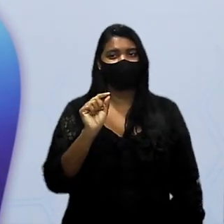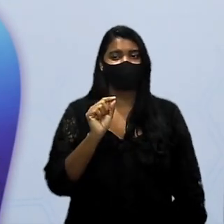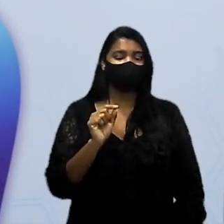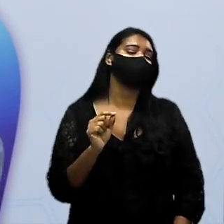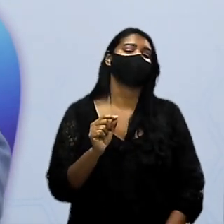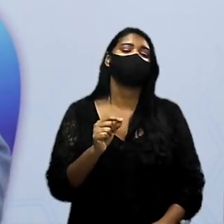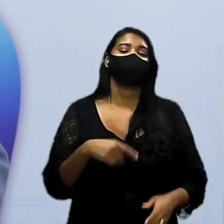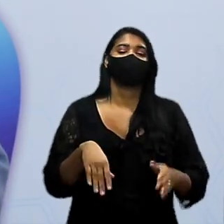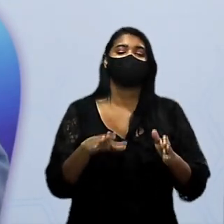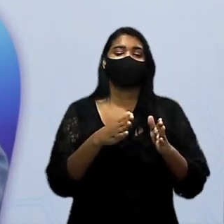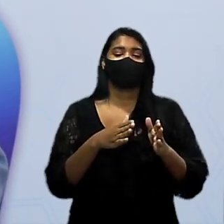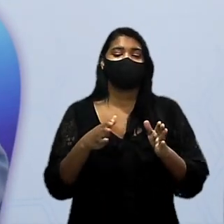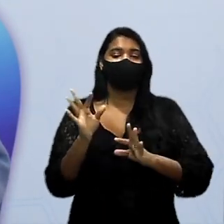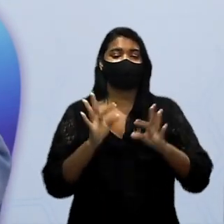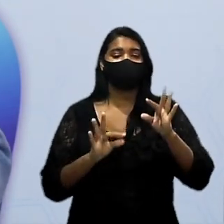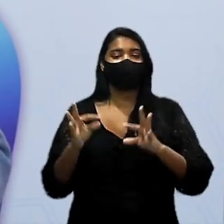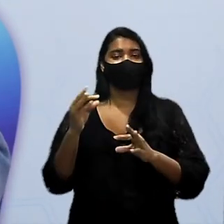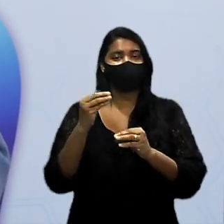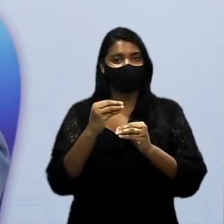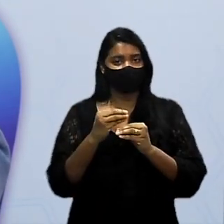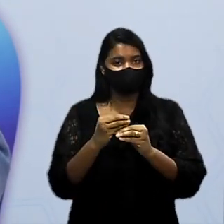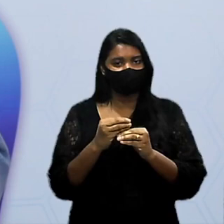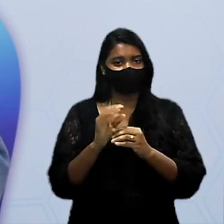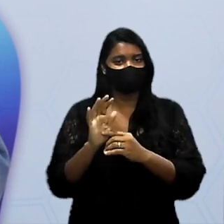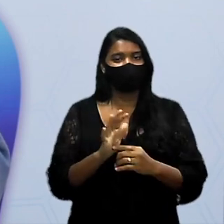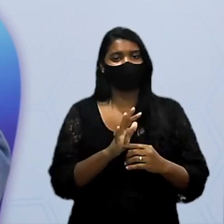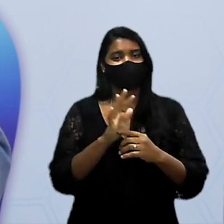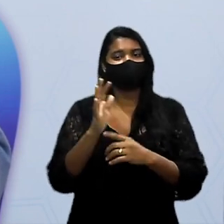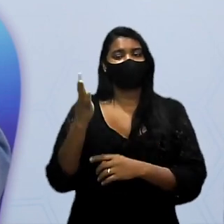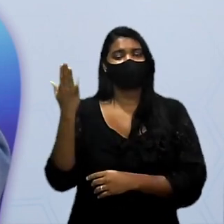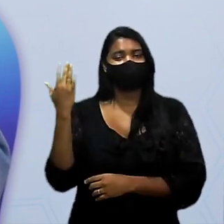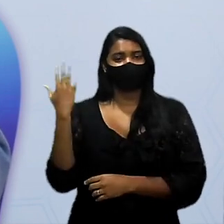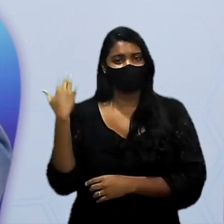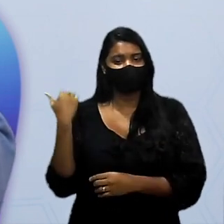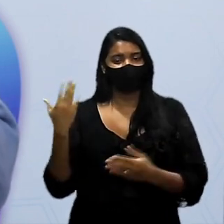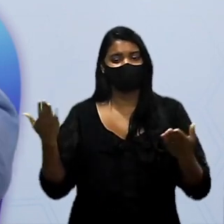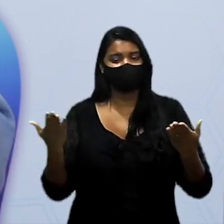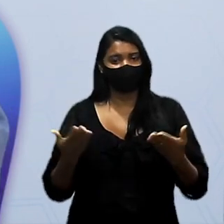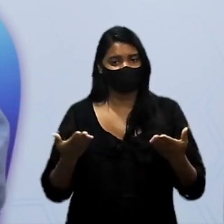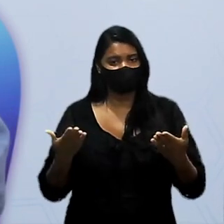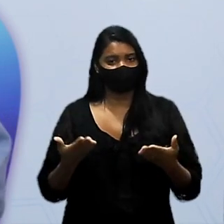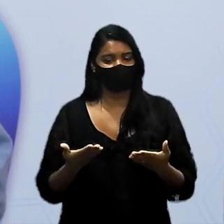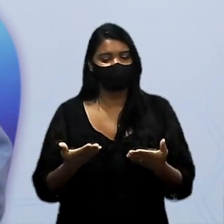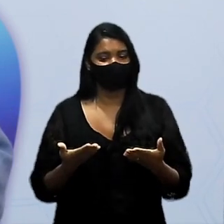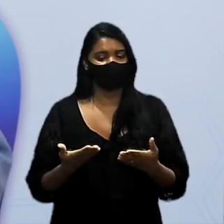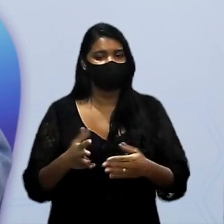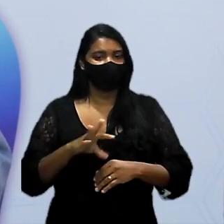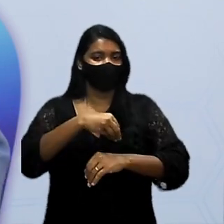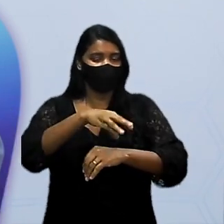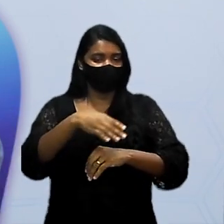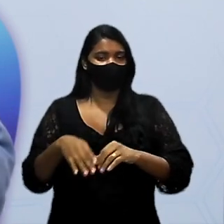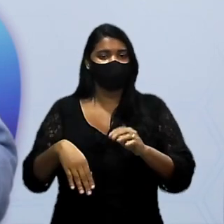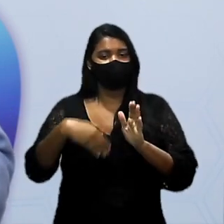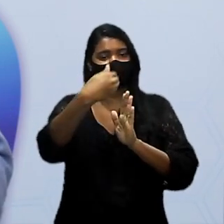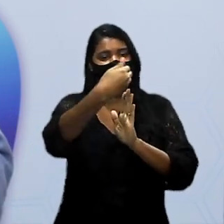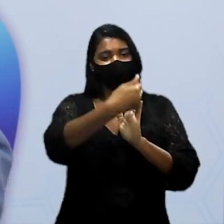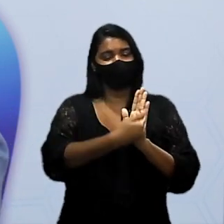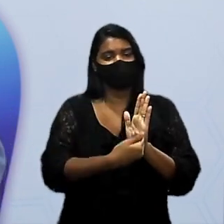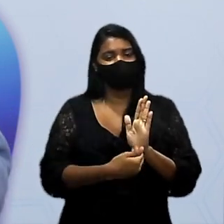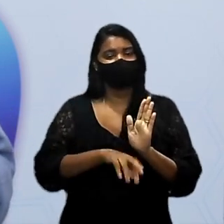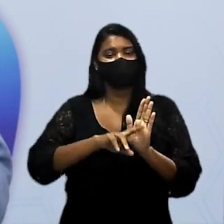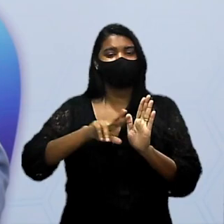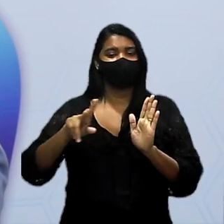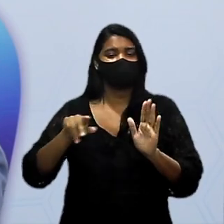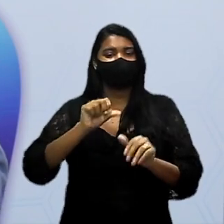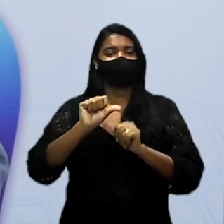próprio processo de produção estabelecido anteriormente em cima de um determinado modelo, ele pode variar, ele